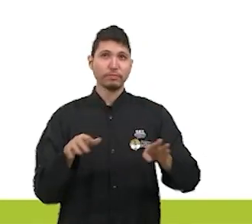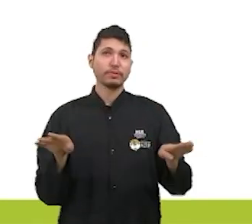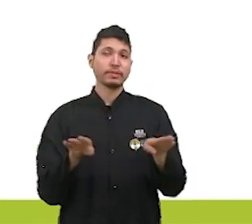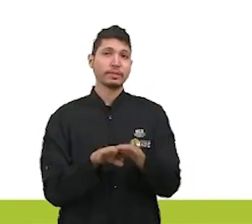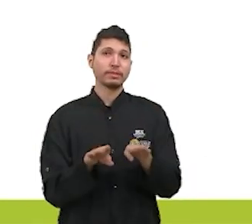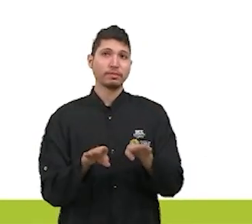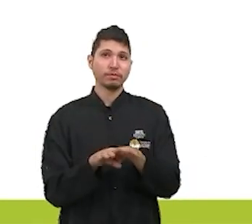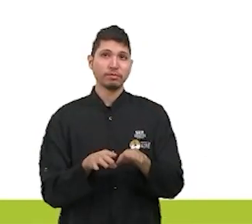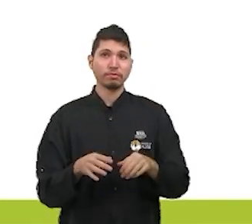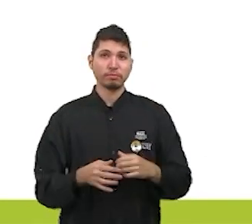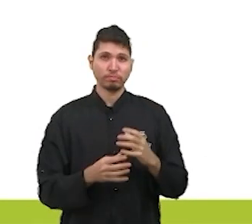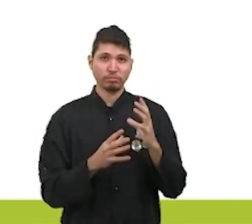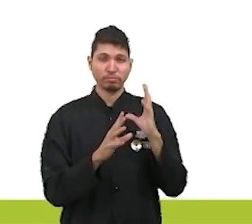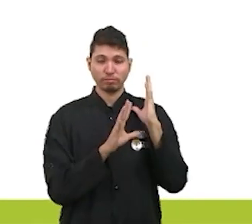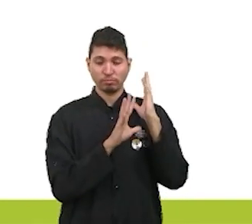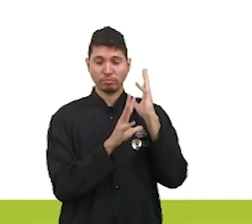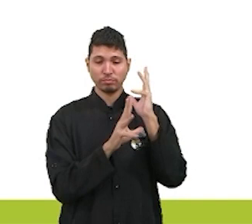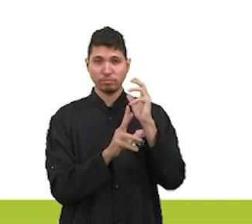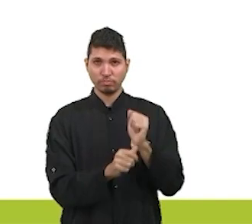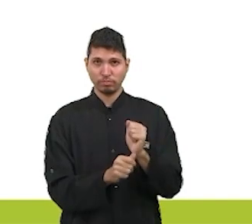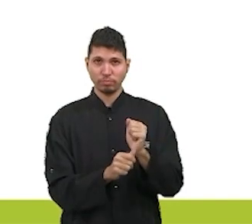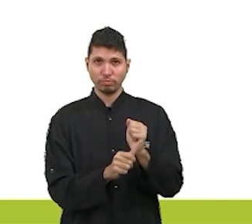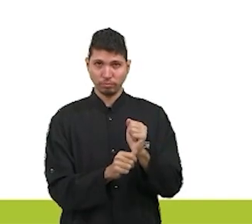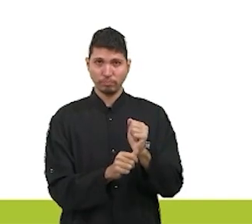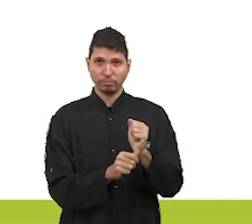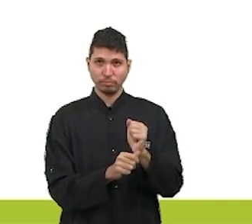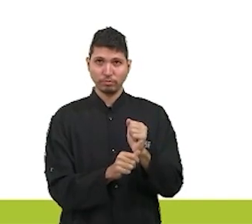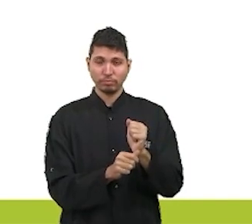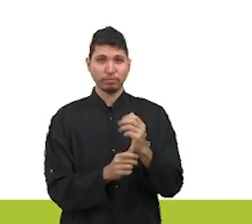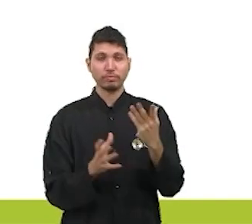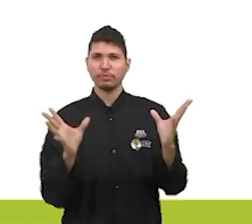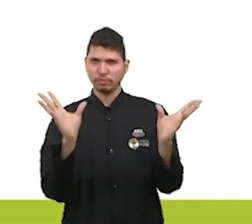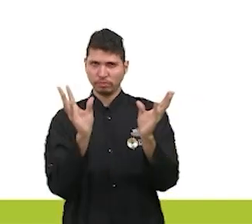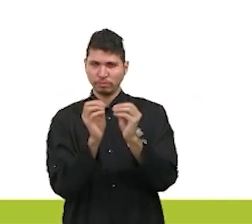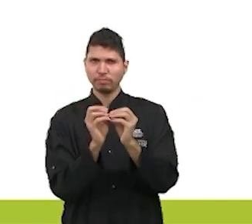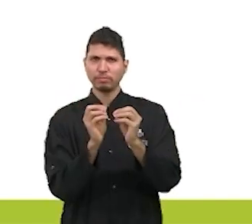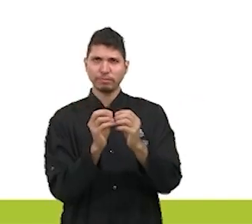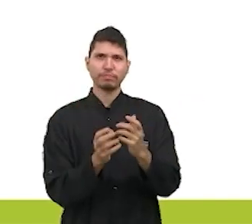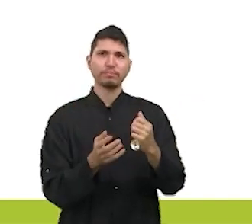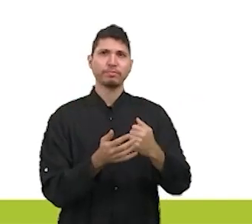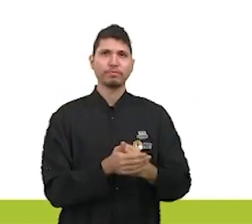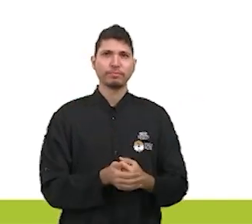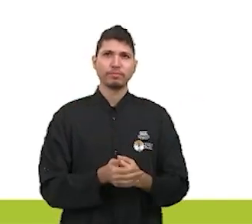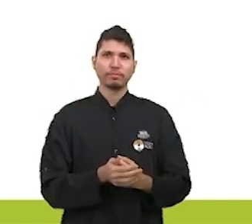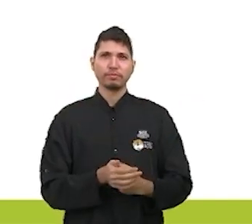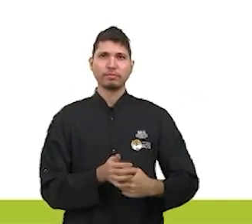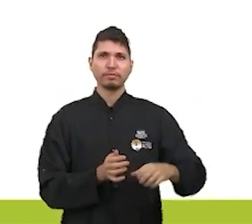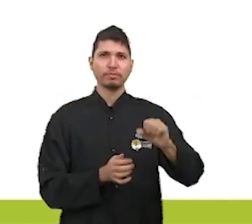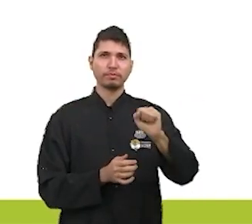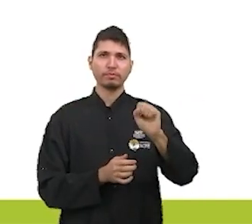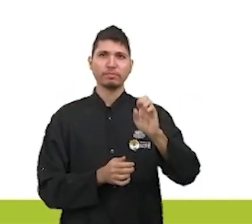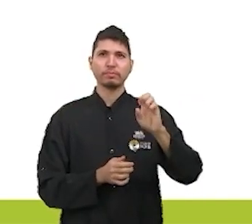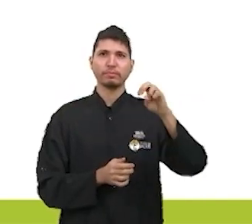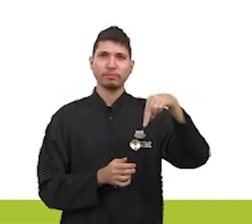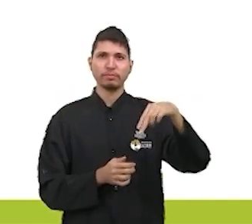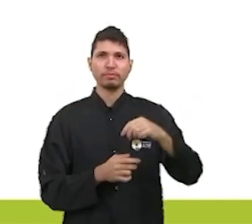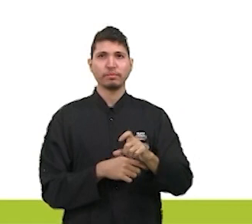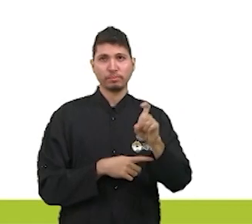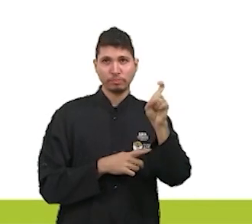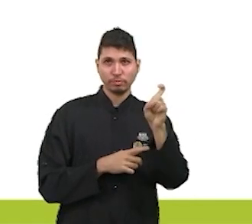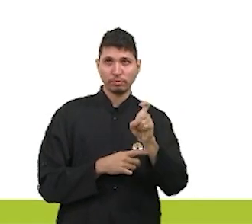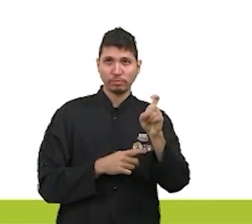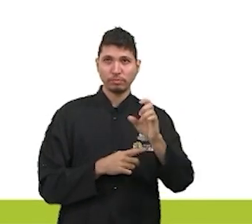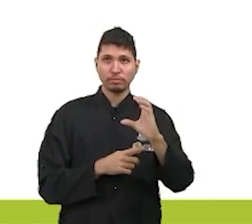aqui, ó, um resumão, tá? Função seno, notação seno de x, medida